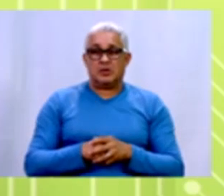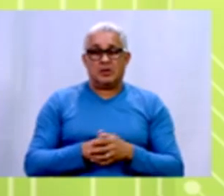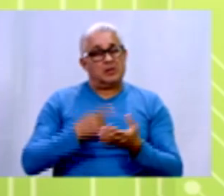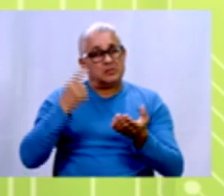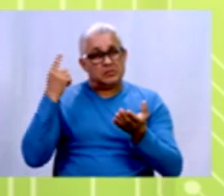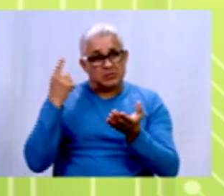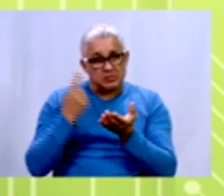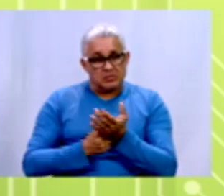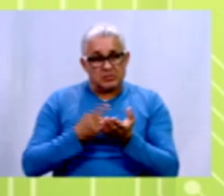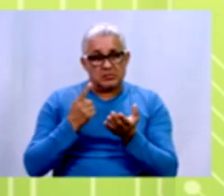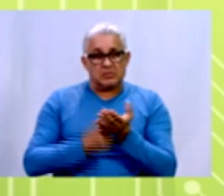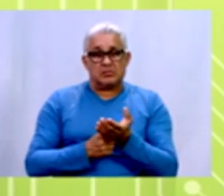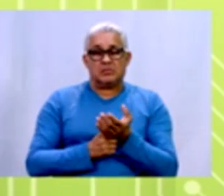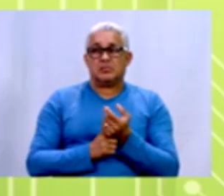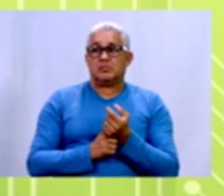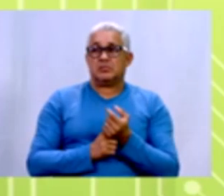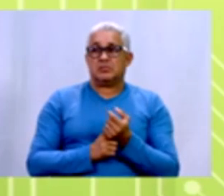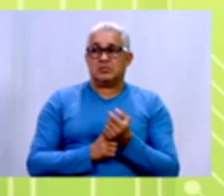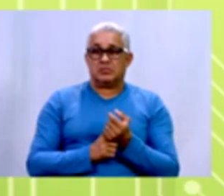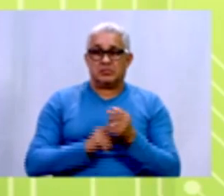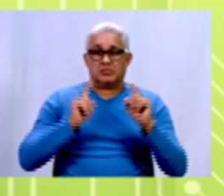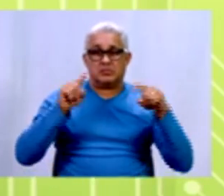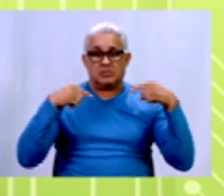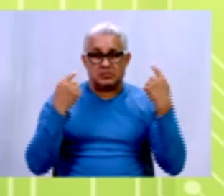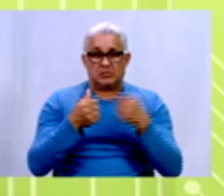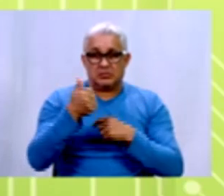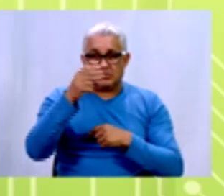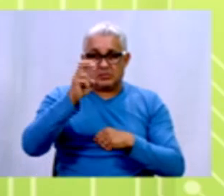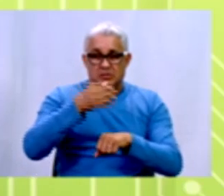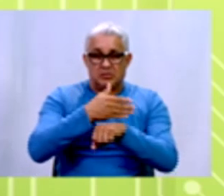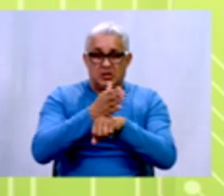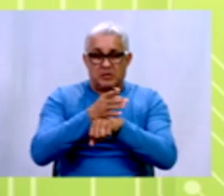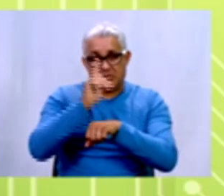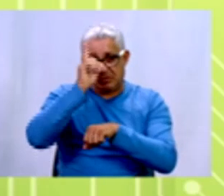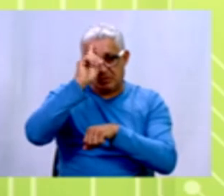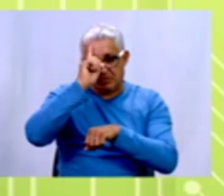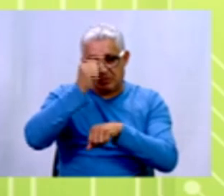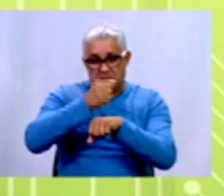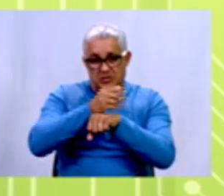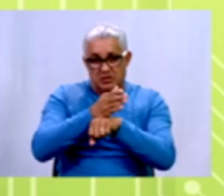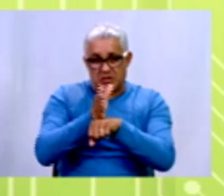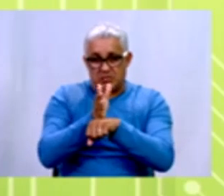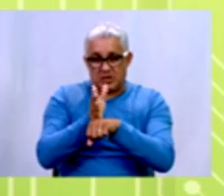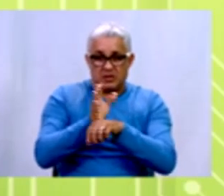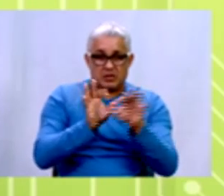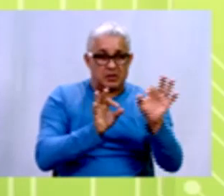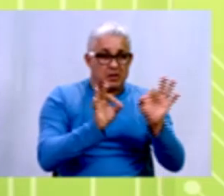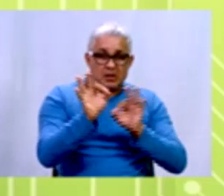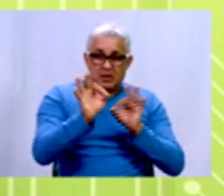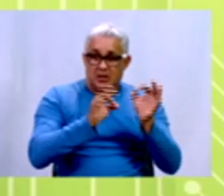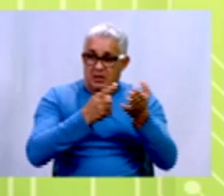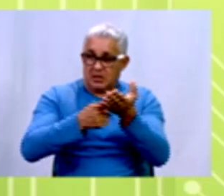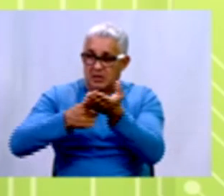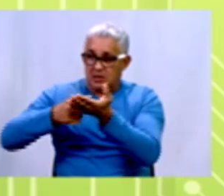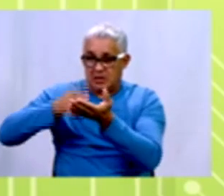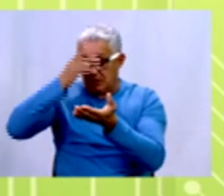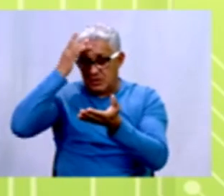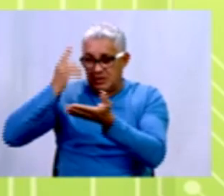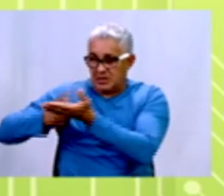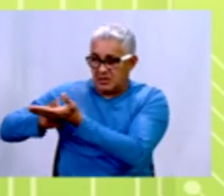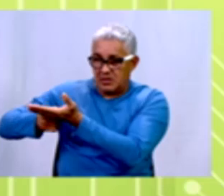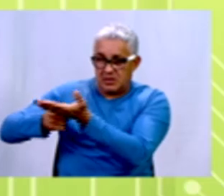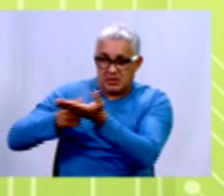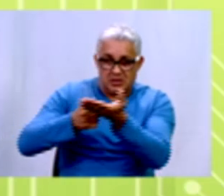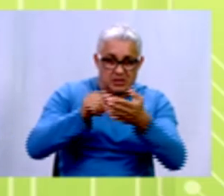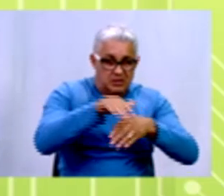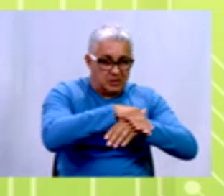determinado o Day Meeting, que é essa reuniãozinha de 15 minutos diária, para ser feito esse alinhamento, para as pessoas poderem, o time poder